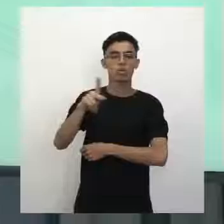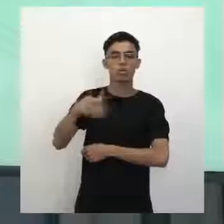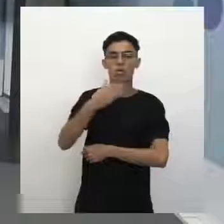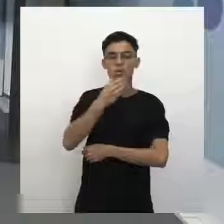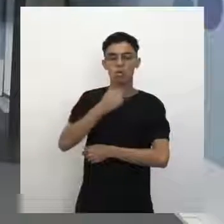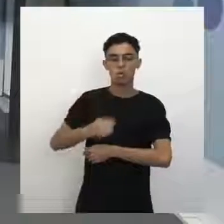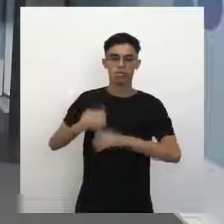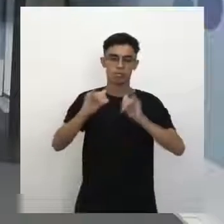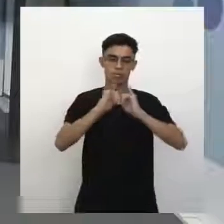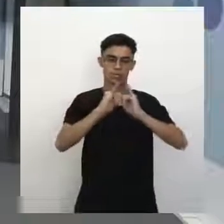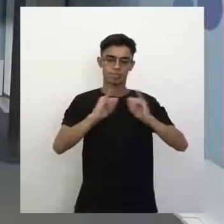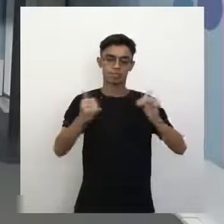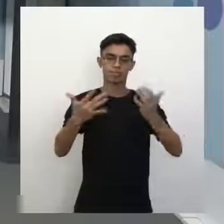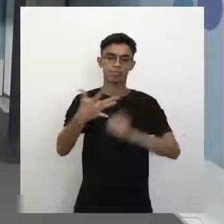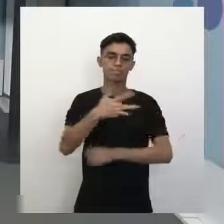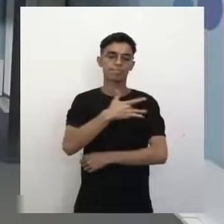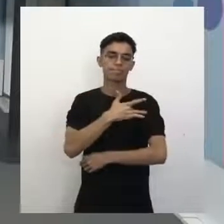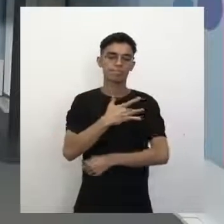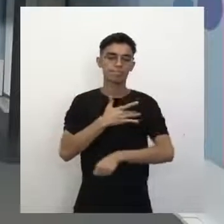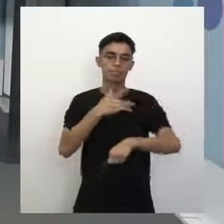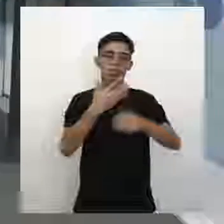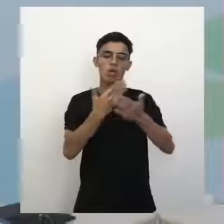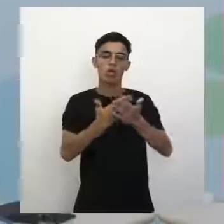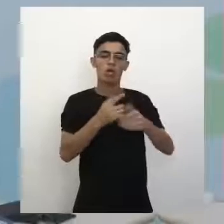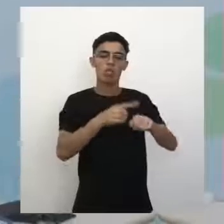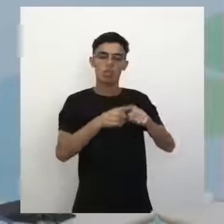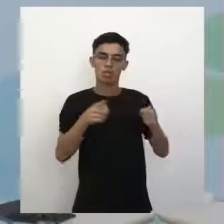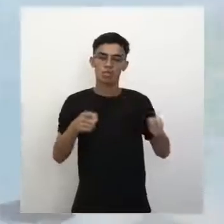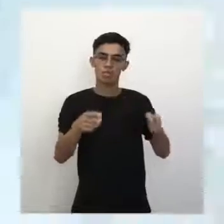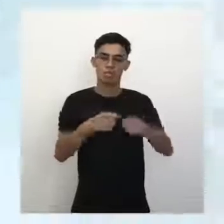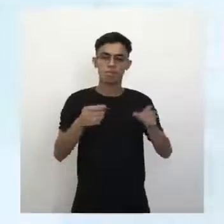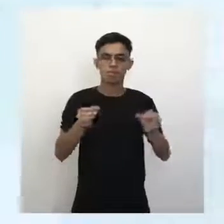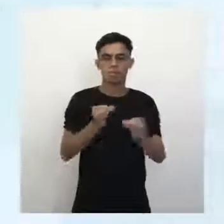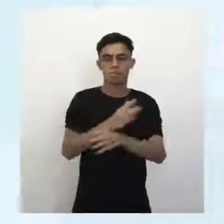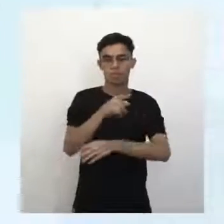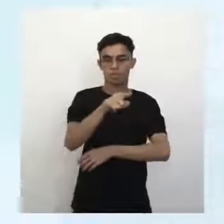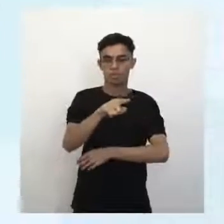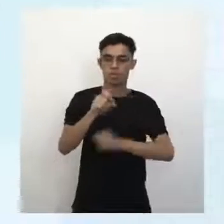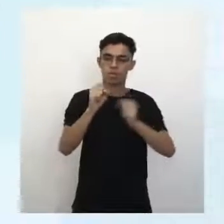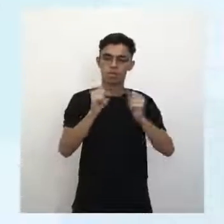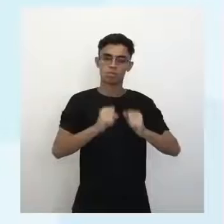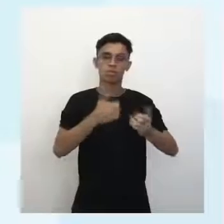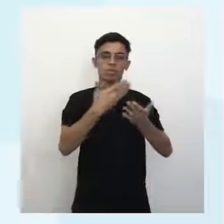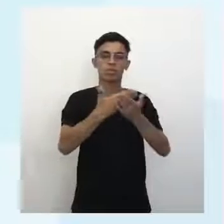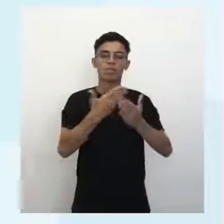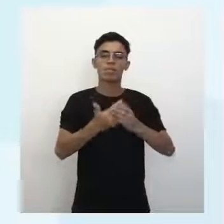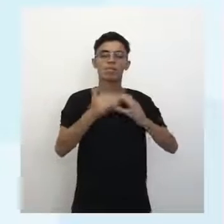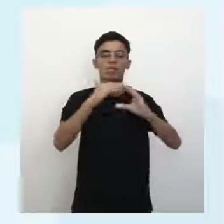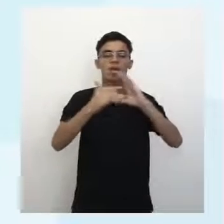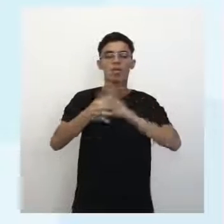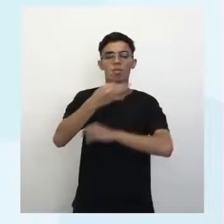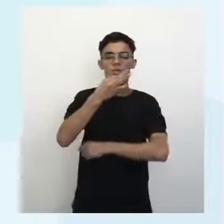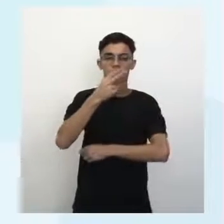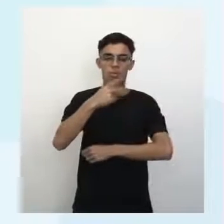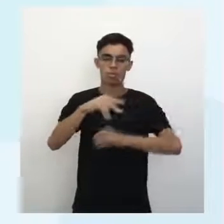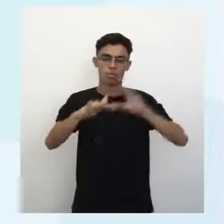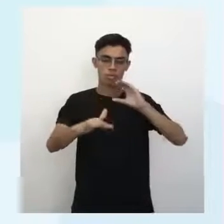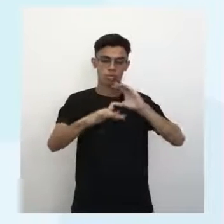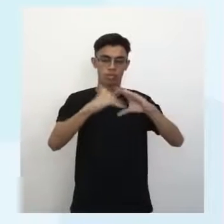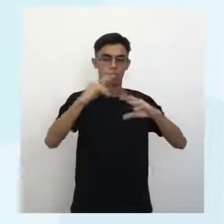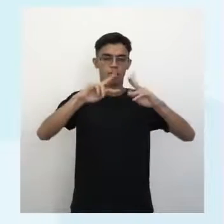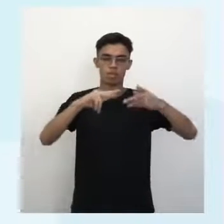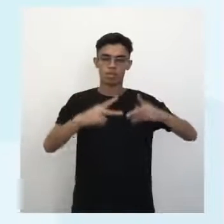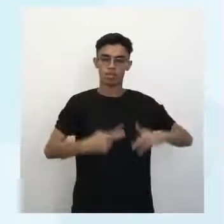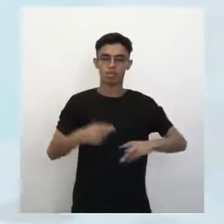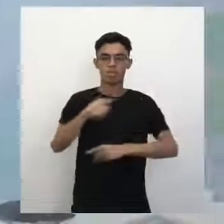pra gente. Que pena que a aula é curta, já acabou, mas você pode avaliar aí, falar o que achou. É só acessar pelo QR Code, pelo link. Acesse aí, diz aí